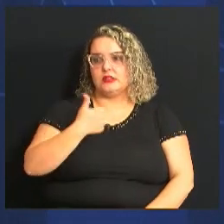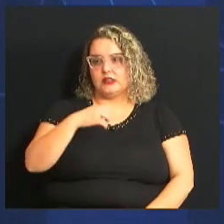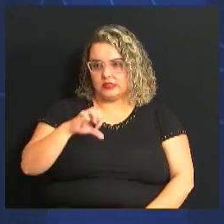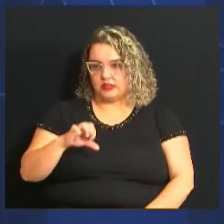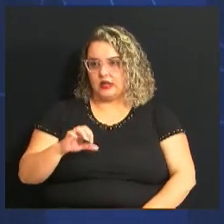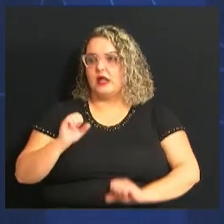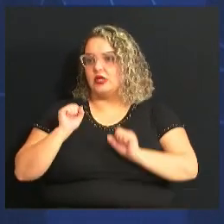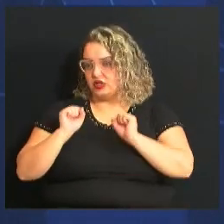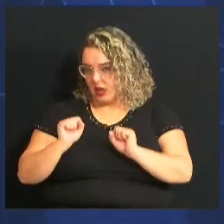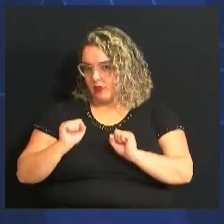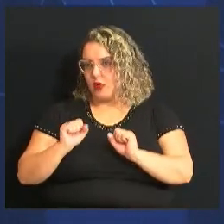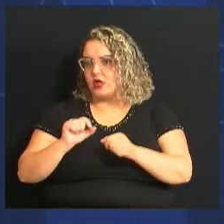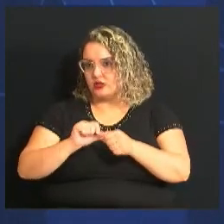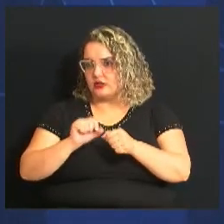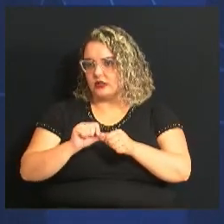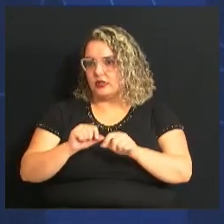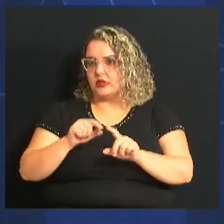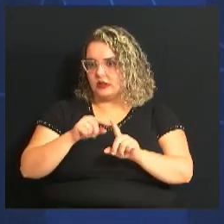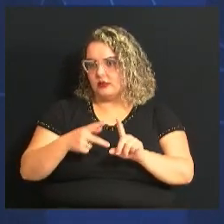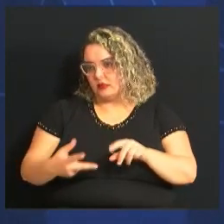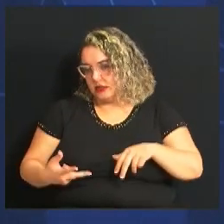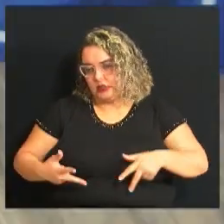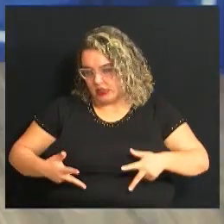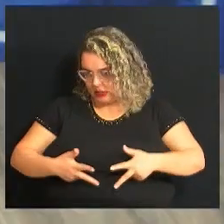já pode realizar esse procedimento, então?